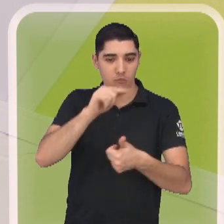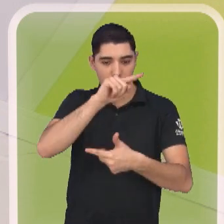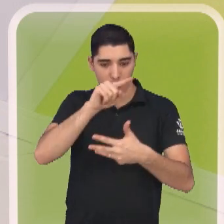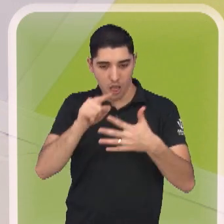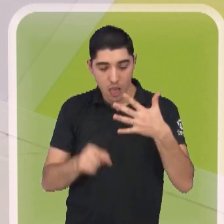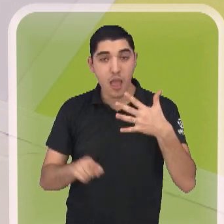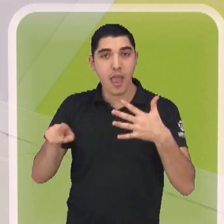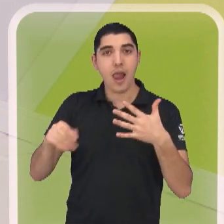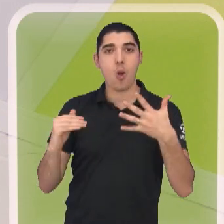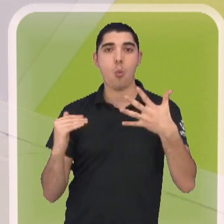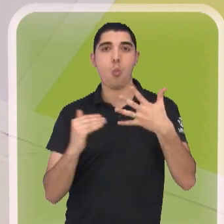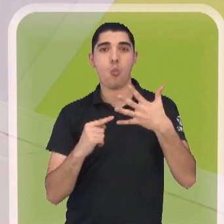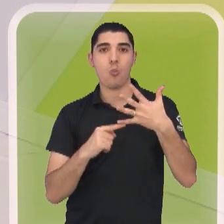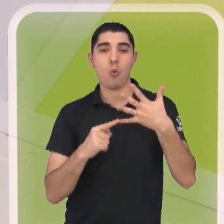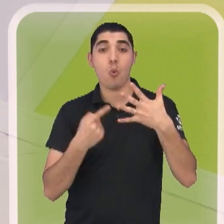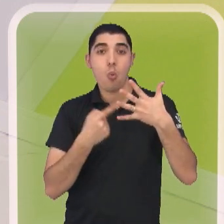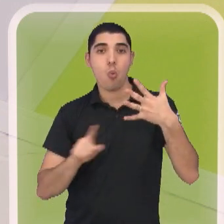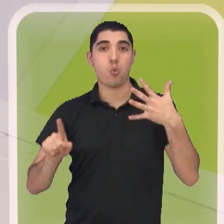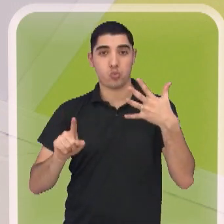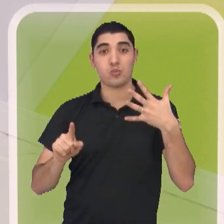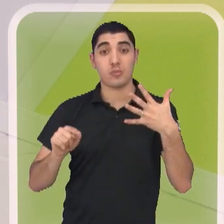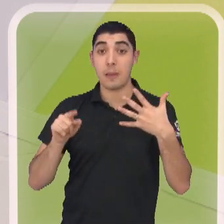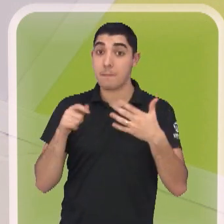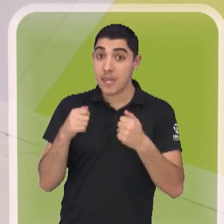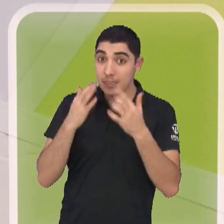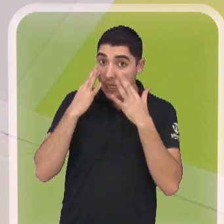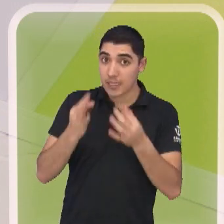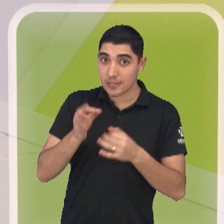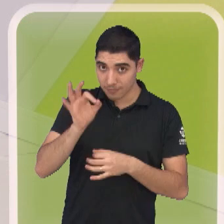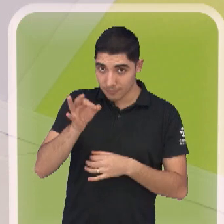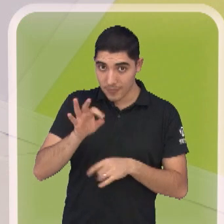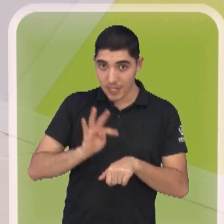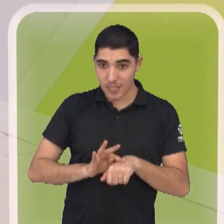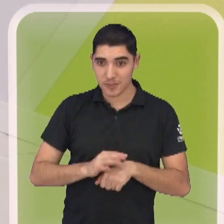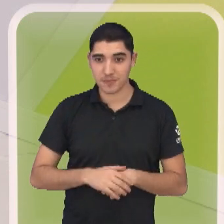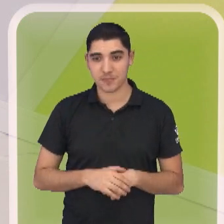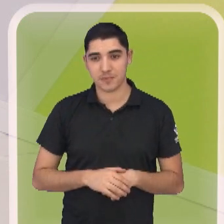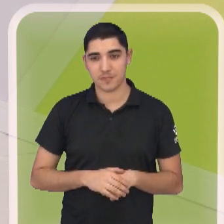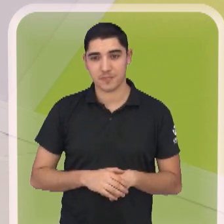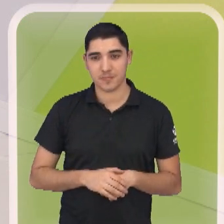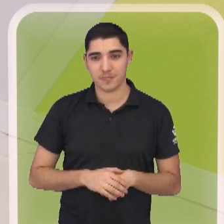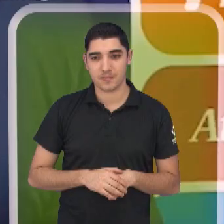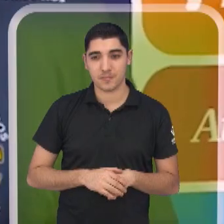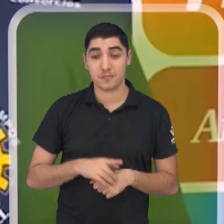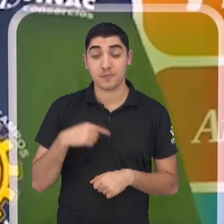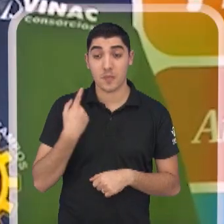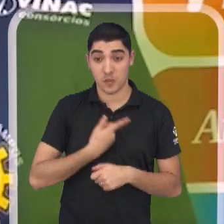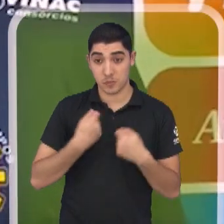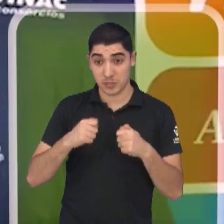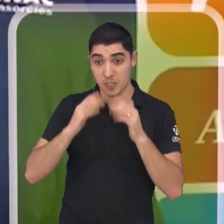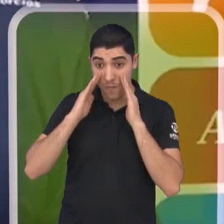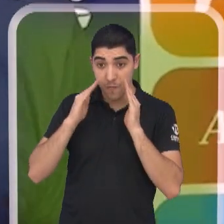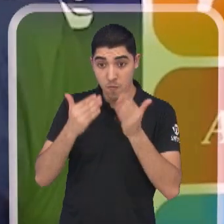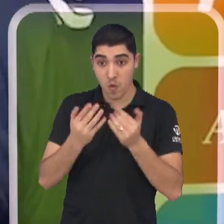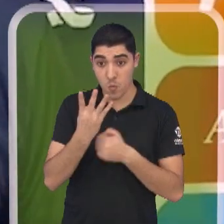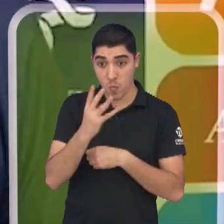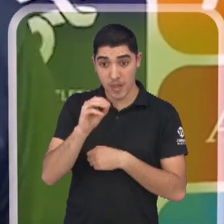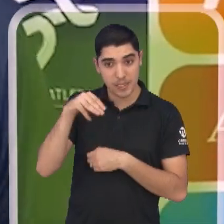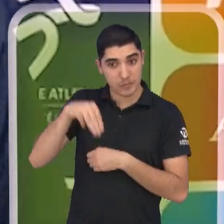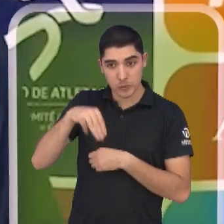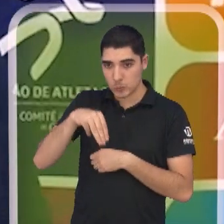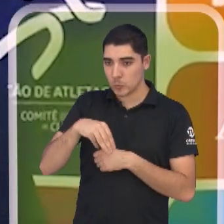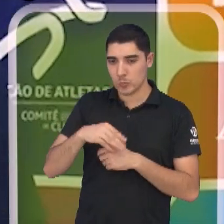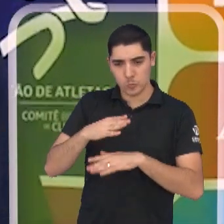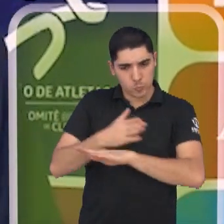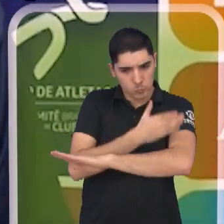ao lanterna da competição tem que ficar atento né Sebastião Figueiredo Temos que estar focados 40 minutos fazer